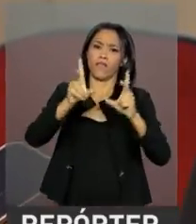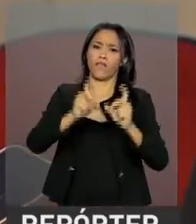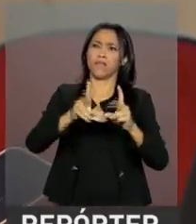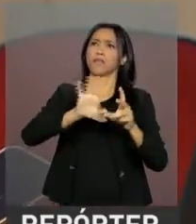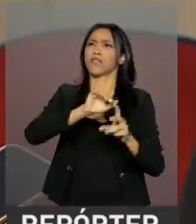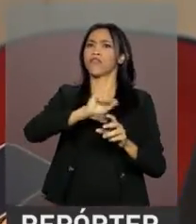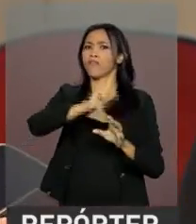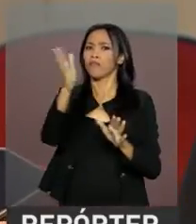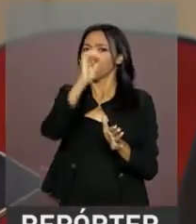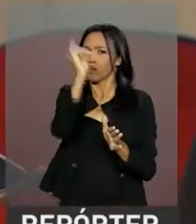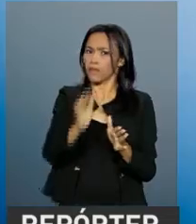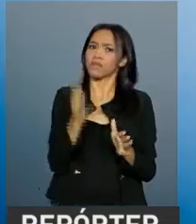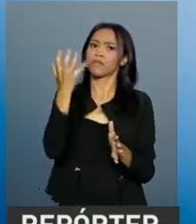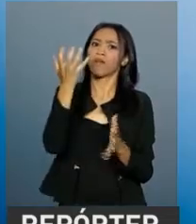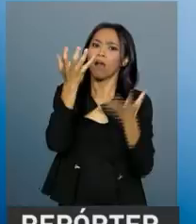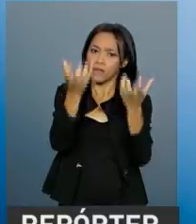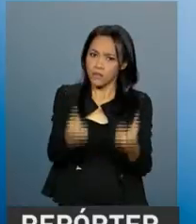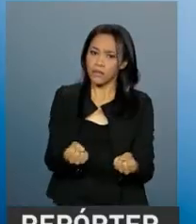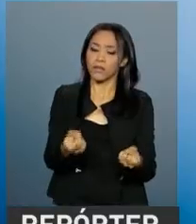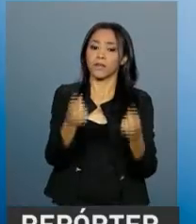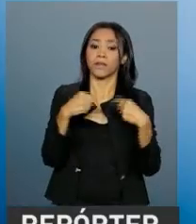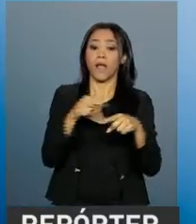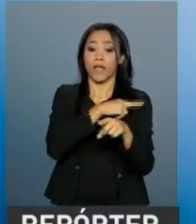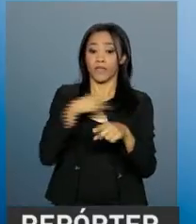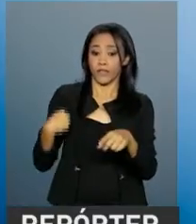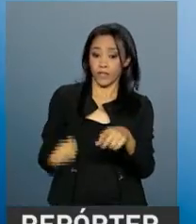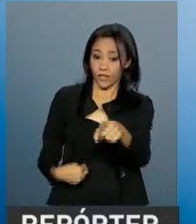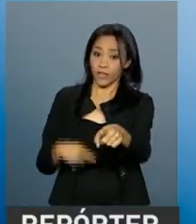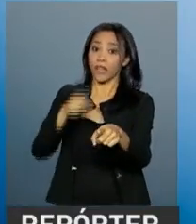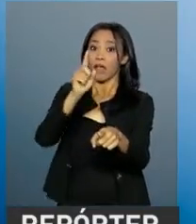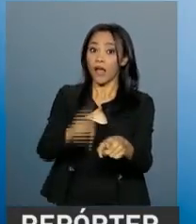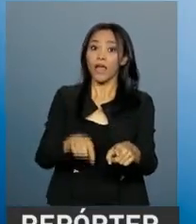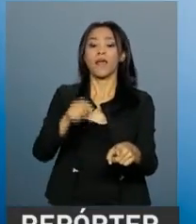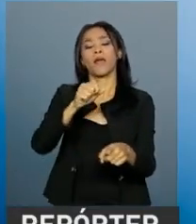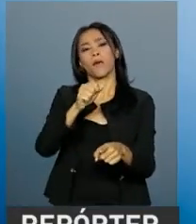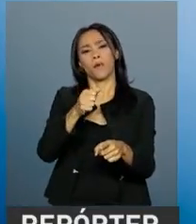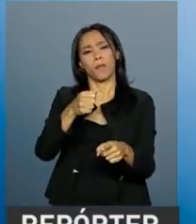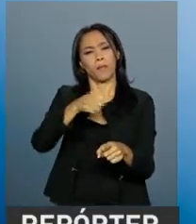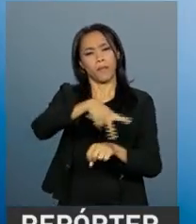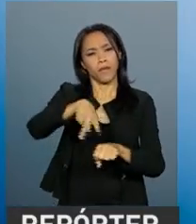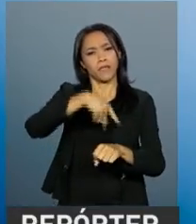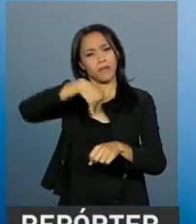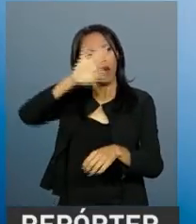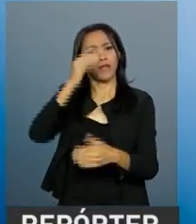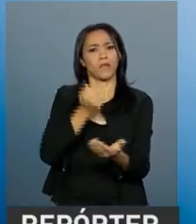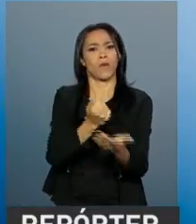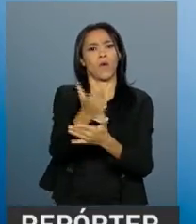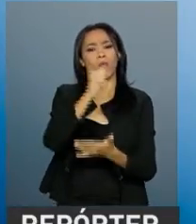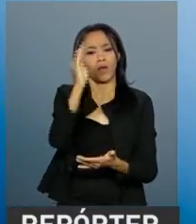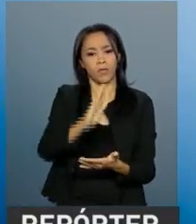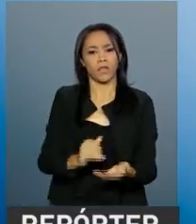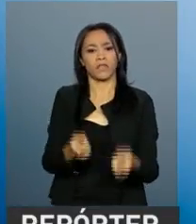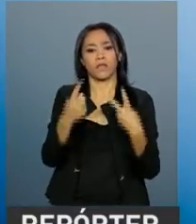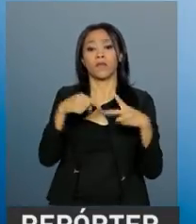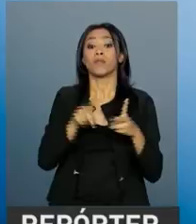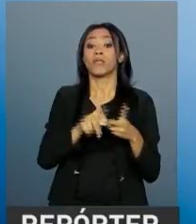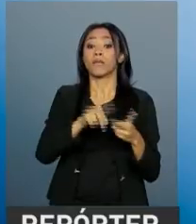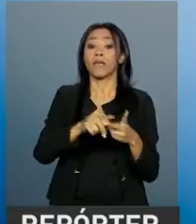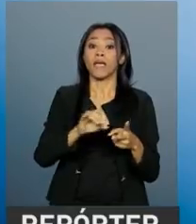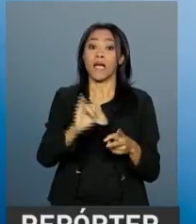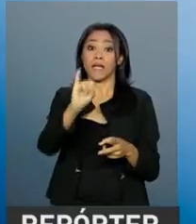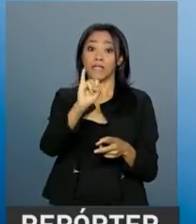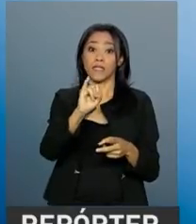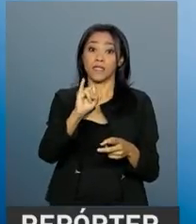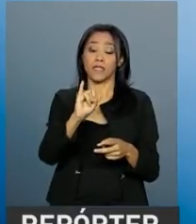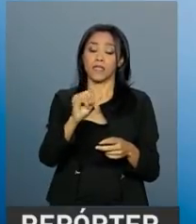no mercado internacional a china continua sendo o país que mais compra do brasil as importações também cresceram pela